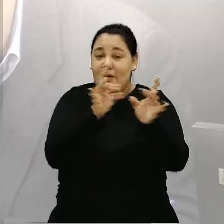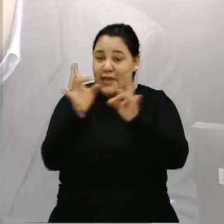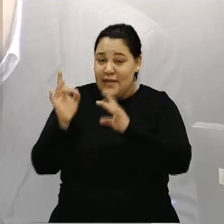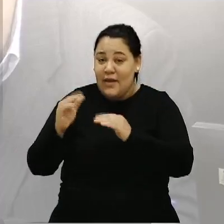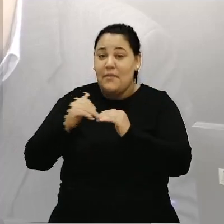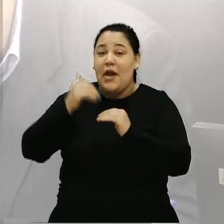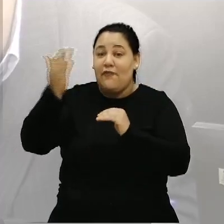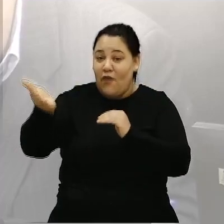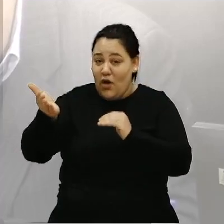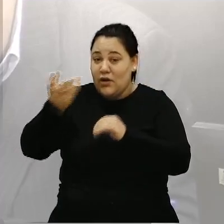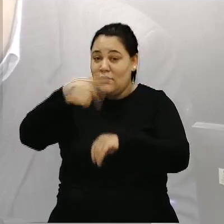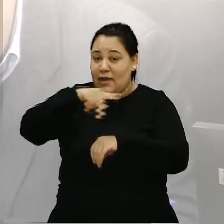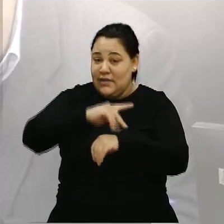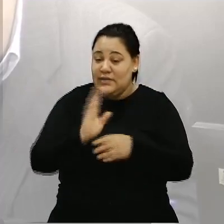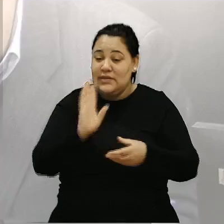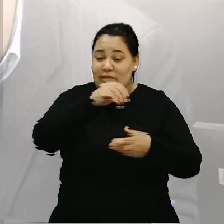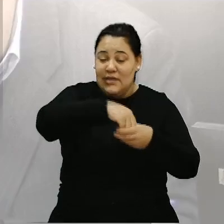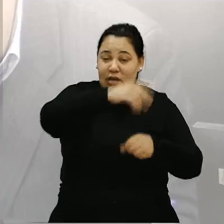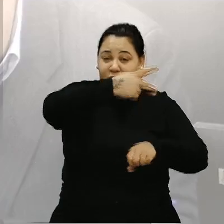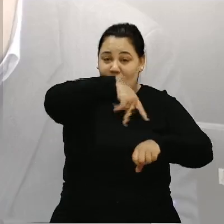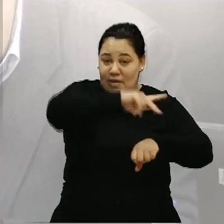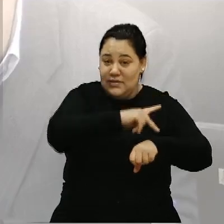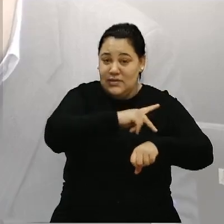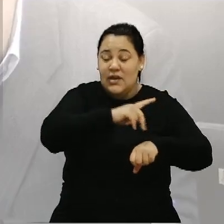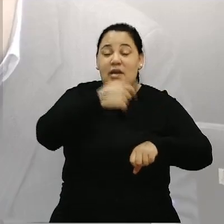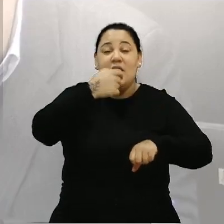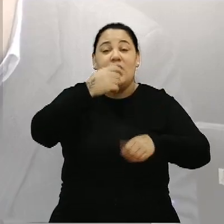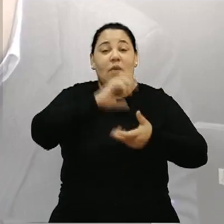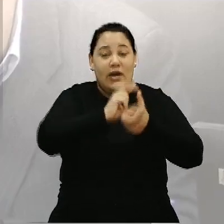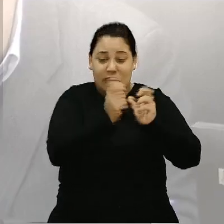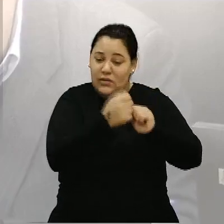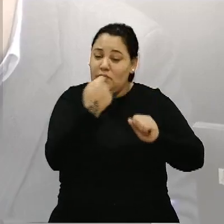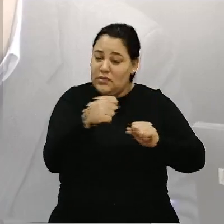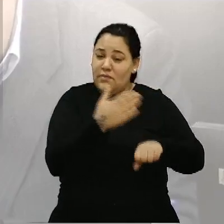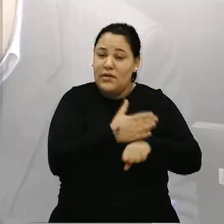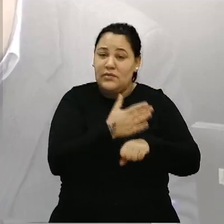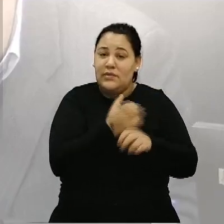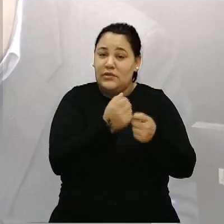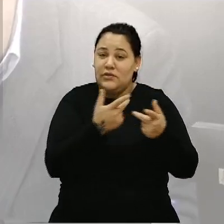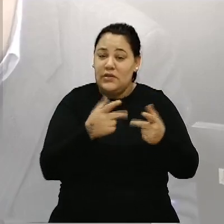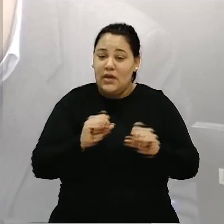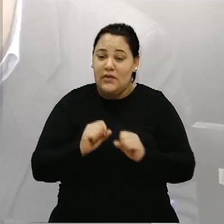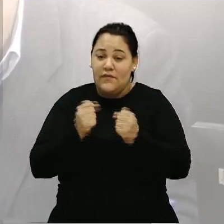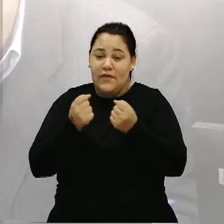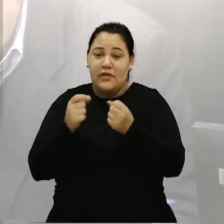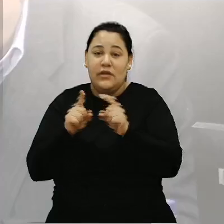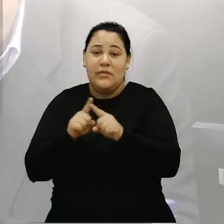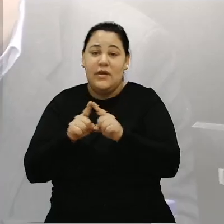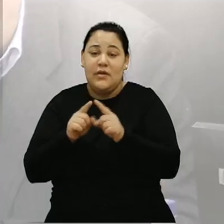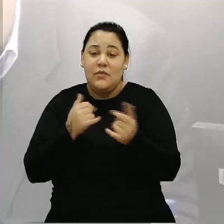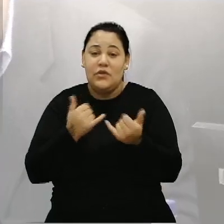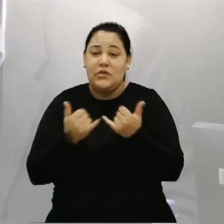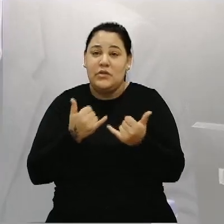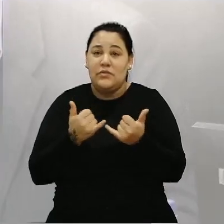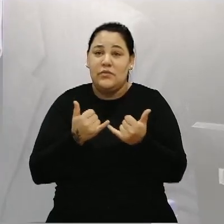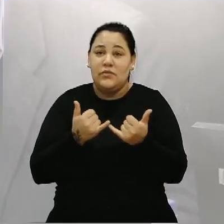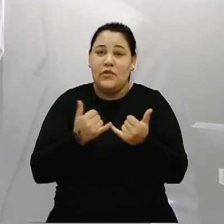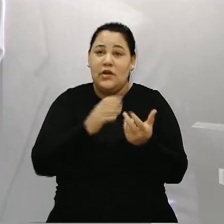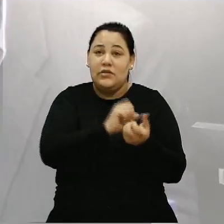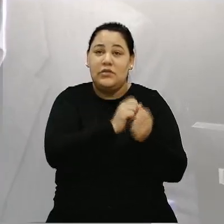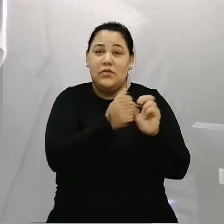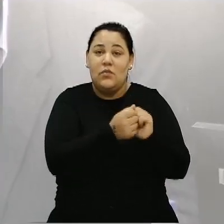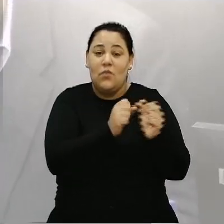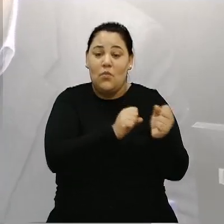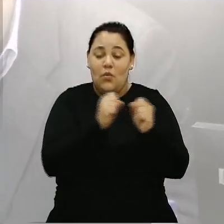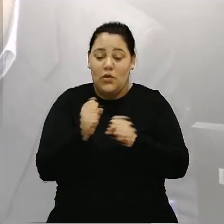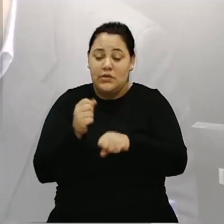até internamente, e o artesão tem que fazer parte disso tudo. Eu defendo, por exemplo, que os artesãos possam participar de grandes eventos em Caxias do